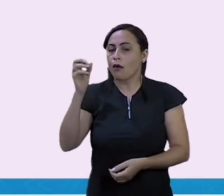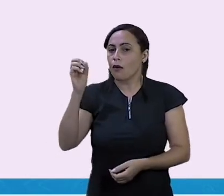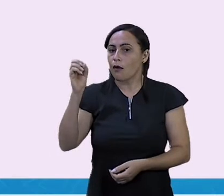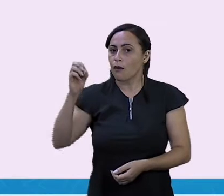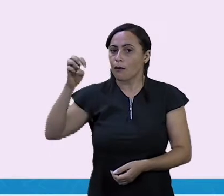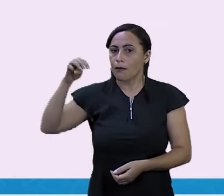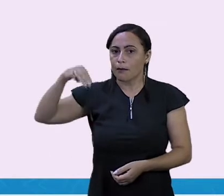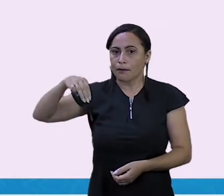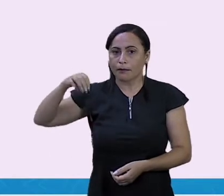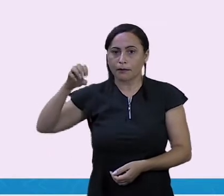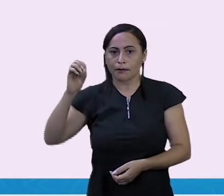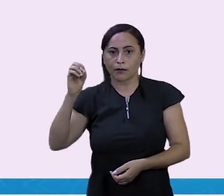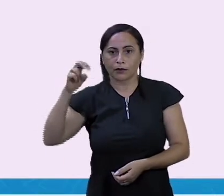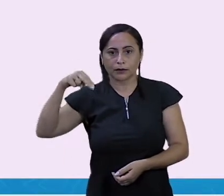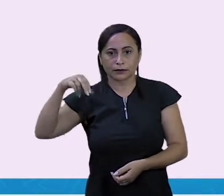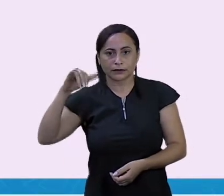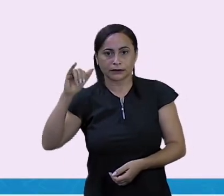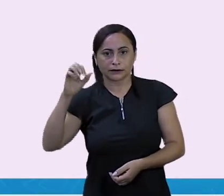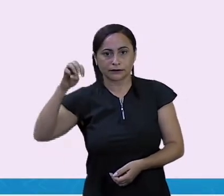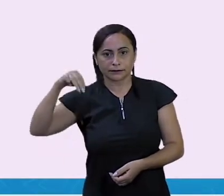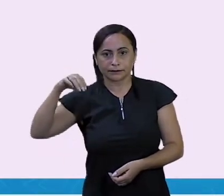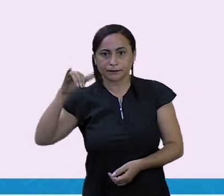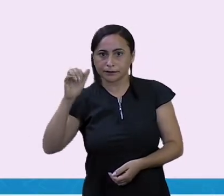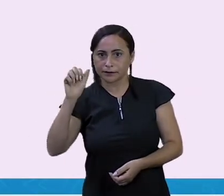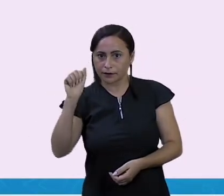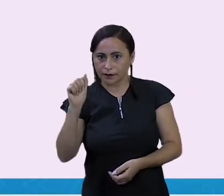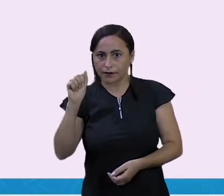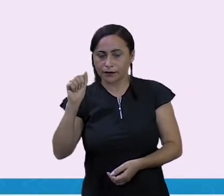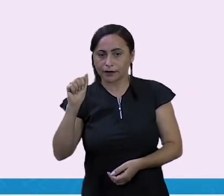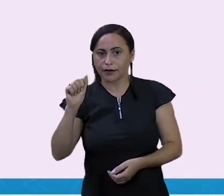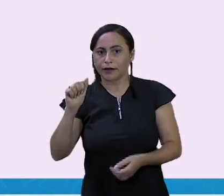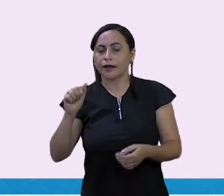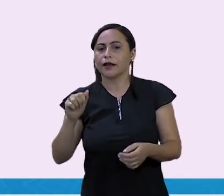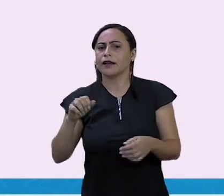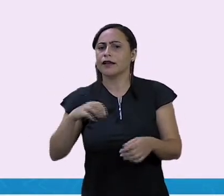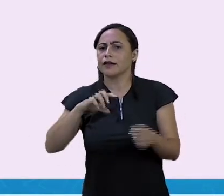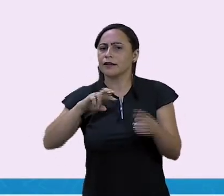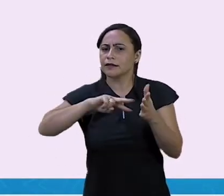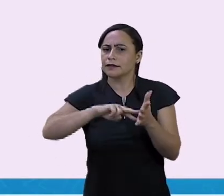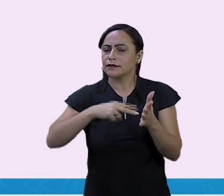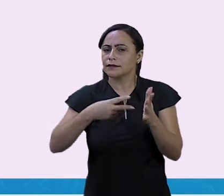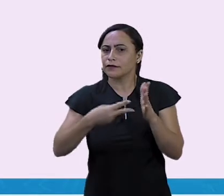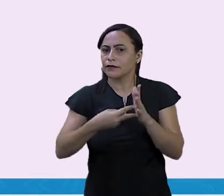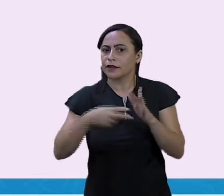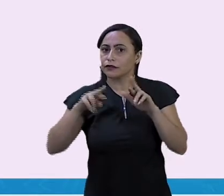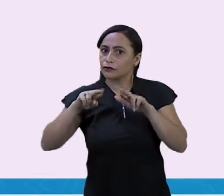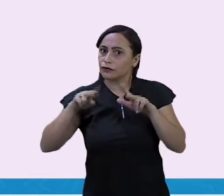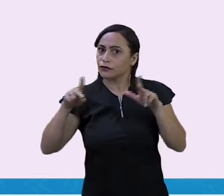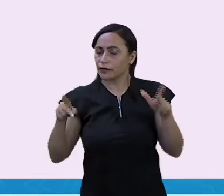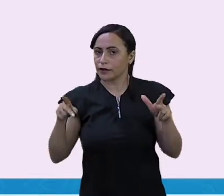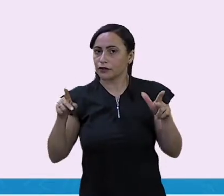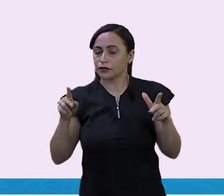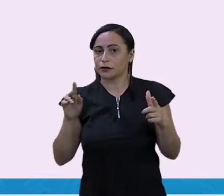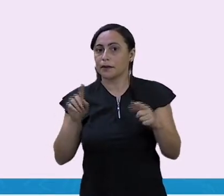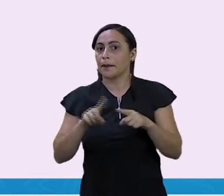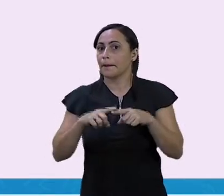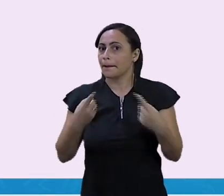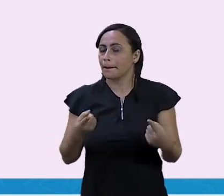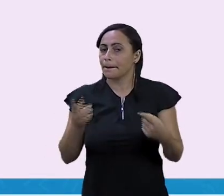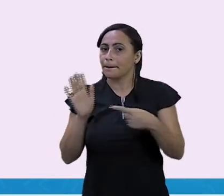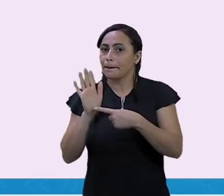com origens e significados distintos, mas que apresentam a mesma grafia e a